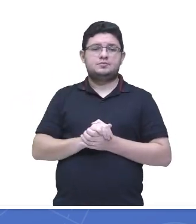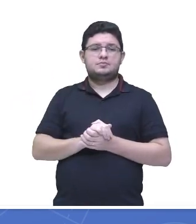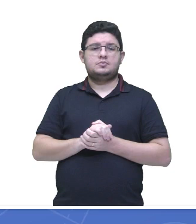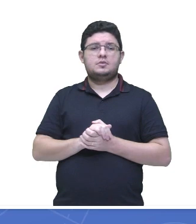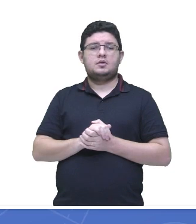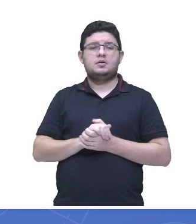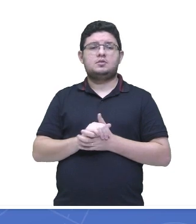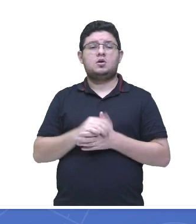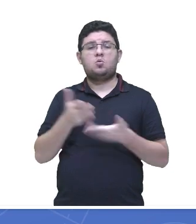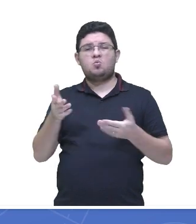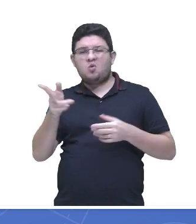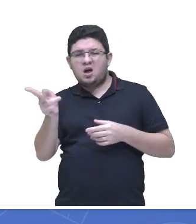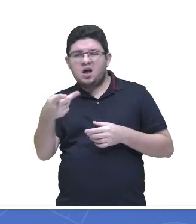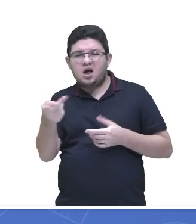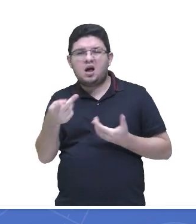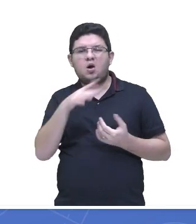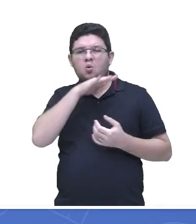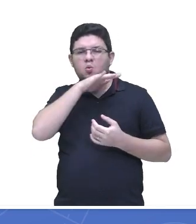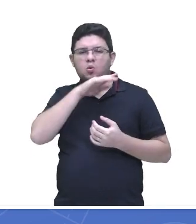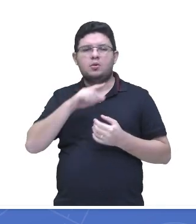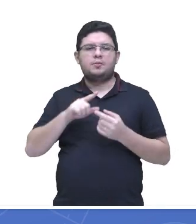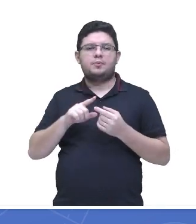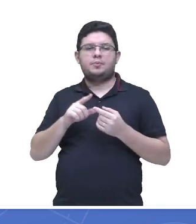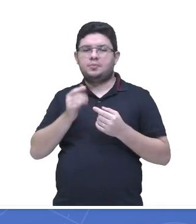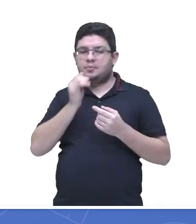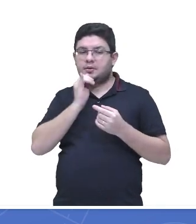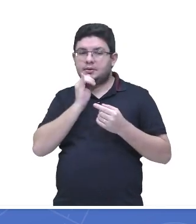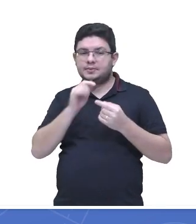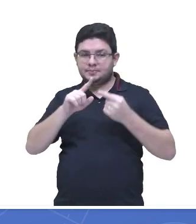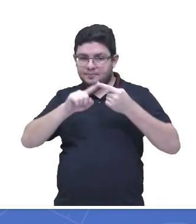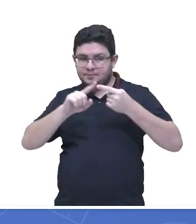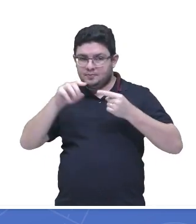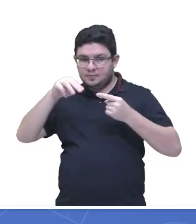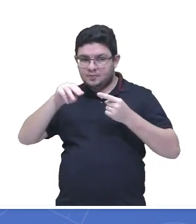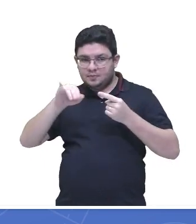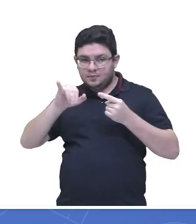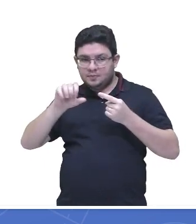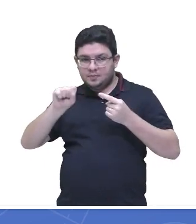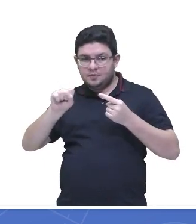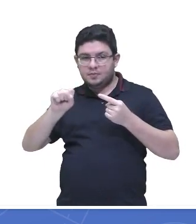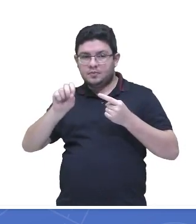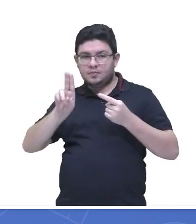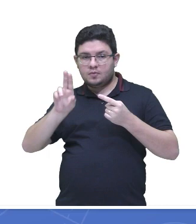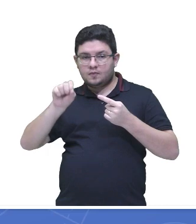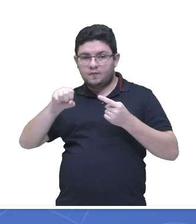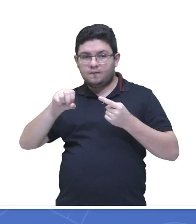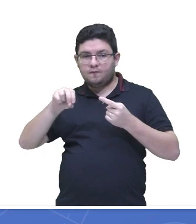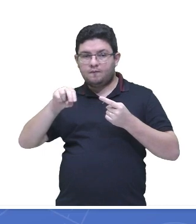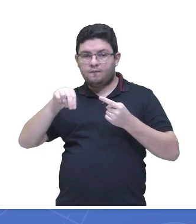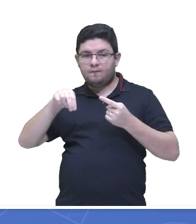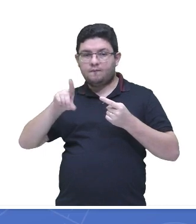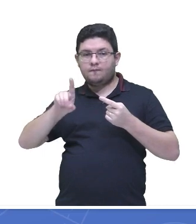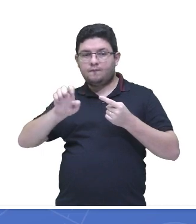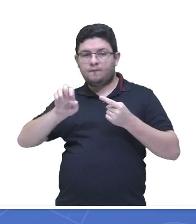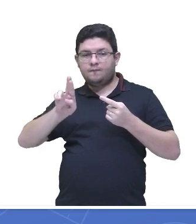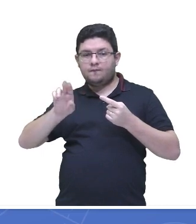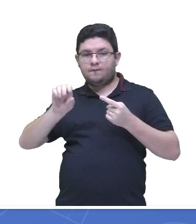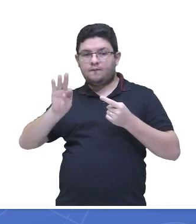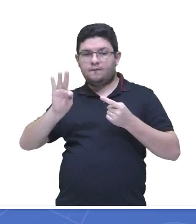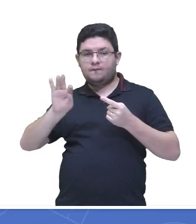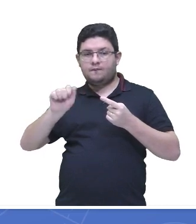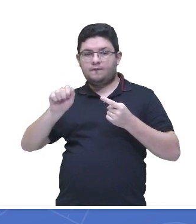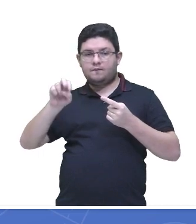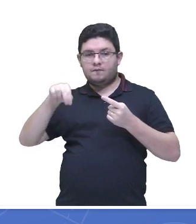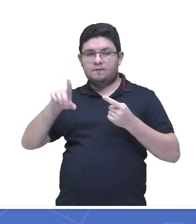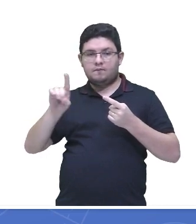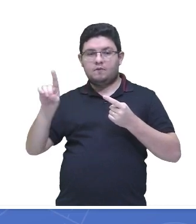errada, ruim, misunderstand é mal entendido. Misunderstand, mal entendido. Mais